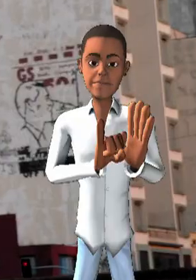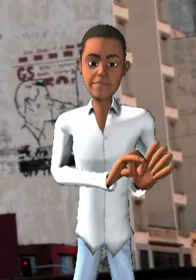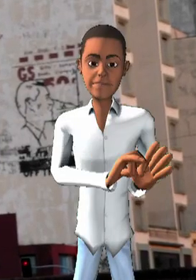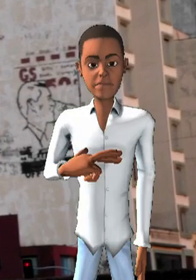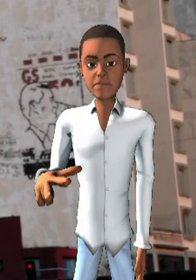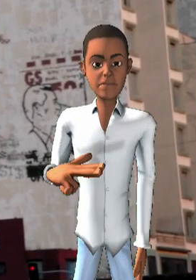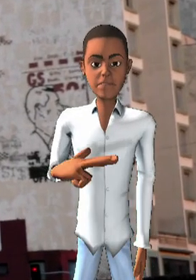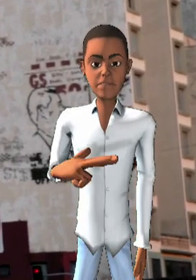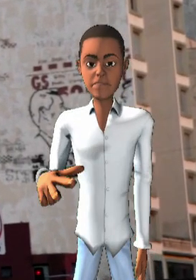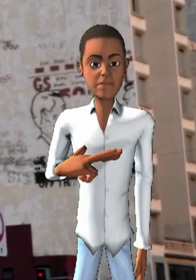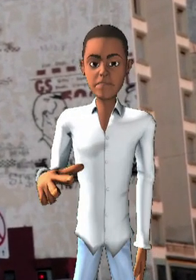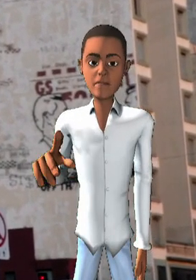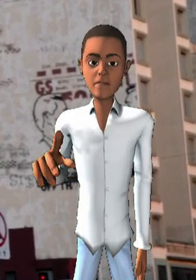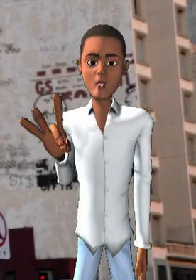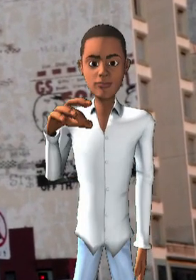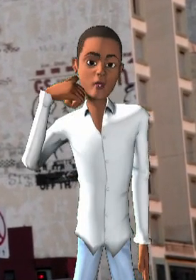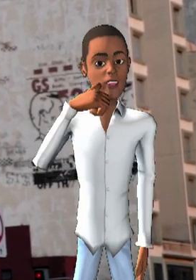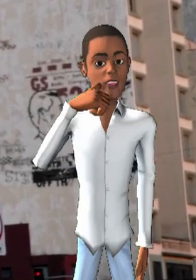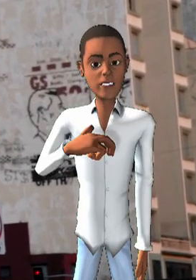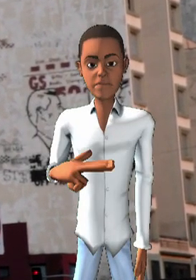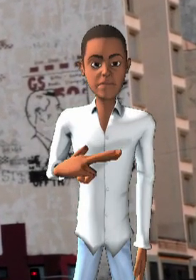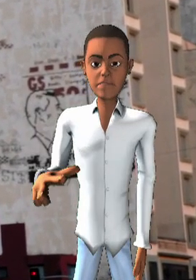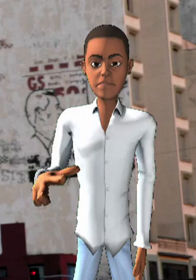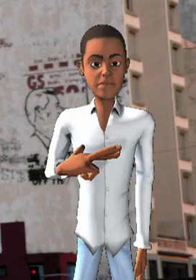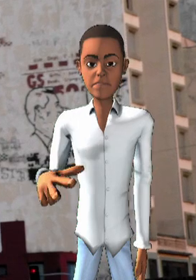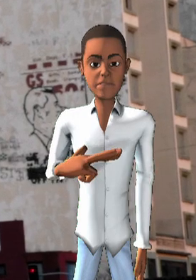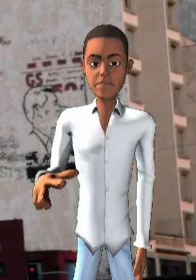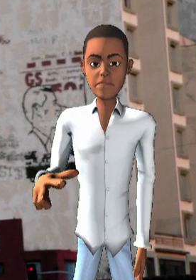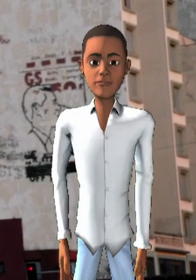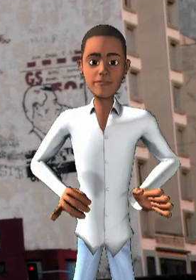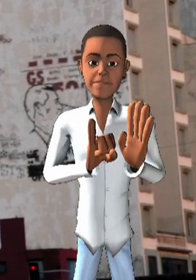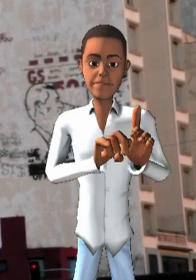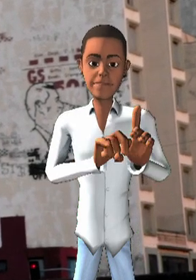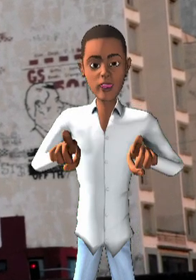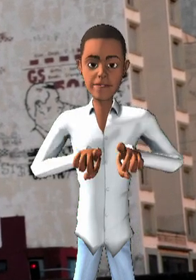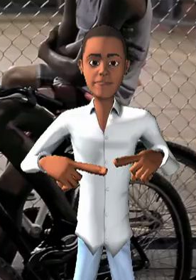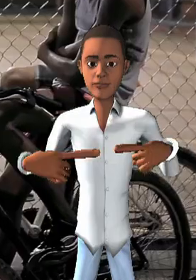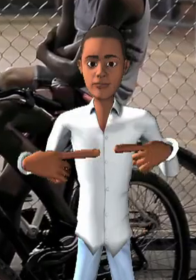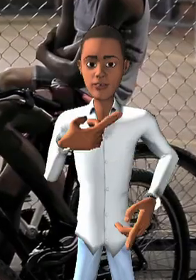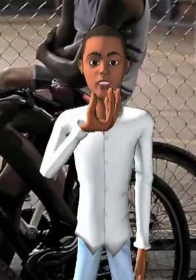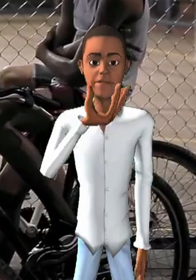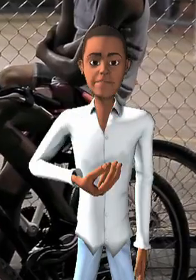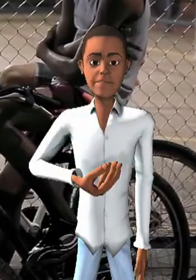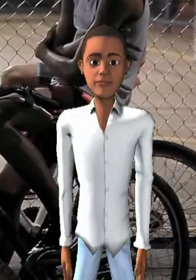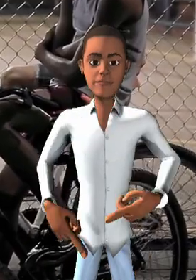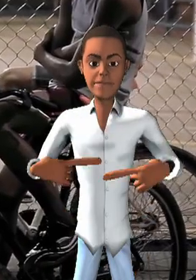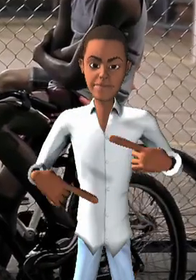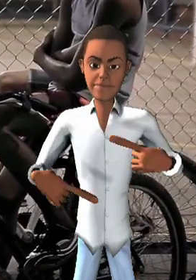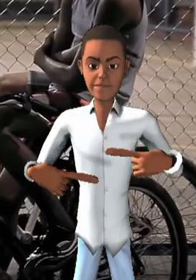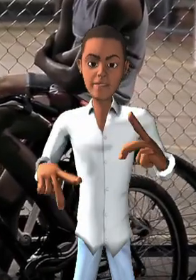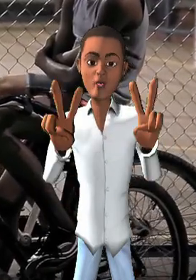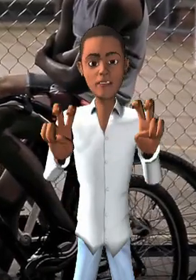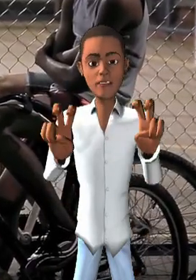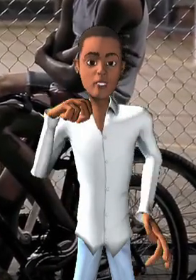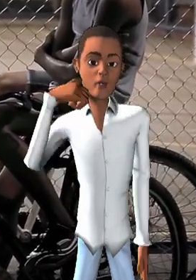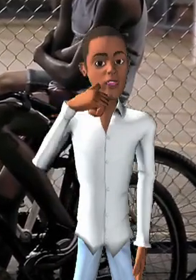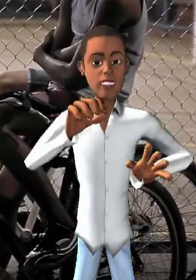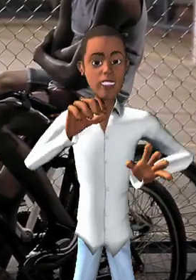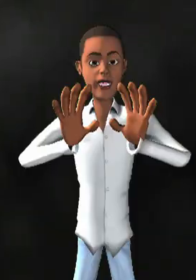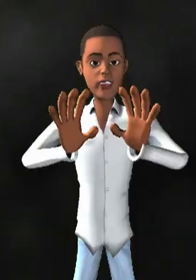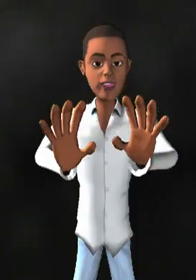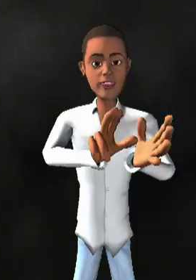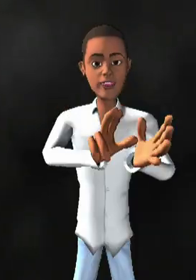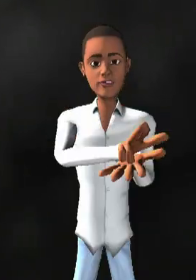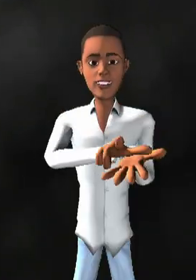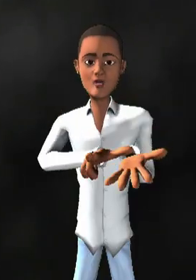gente fala de gênero, a gente não está falando só sobre o gênero feminino, a gente está falando do masculino. E muito se fala do que é